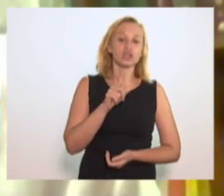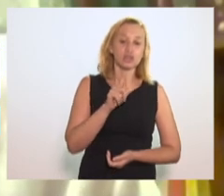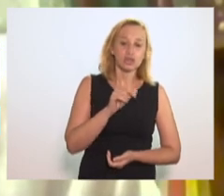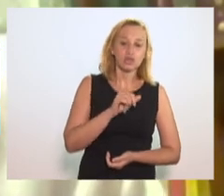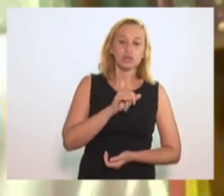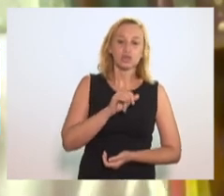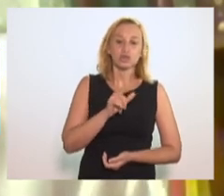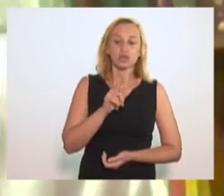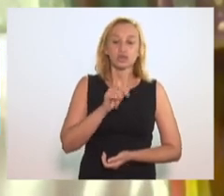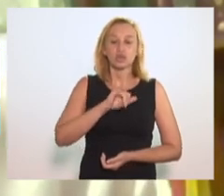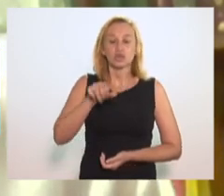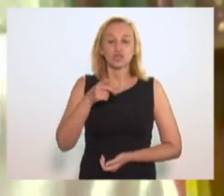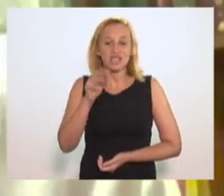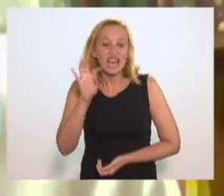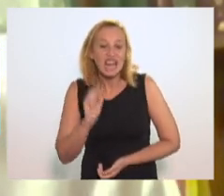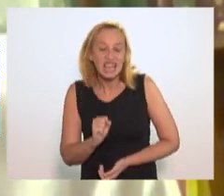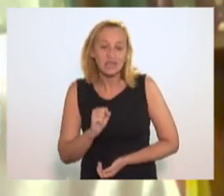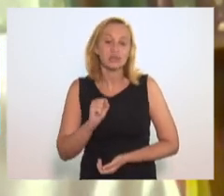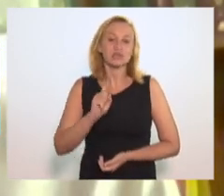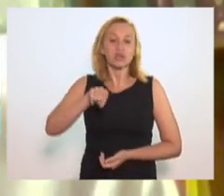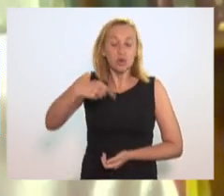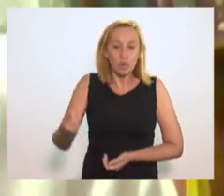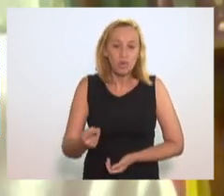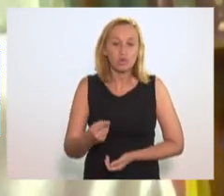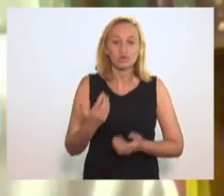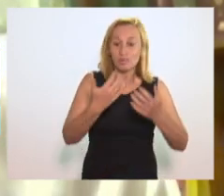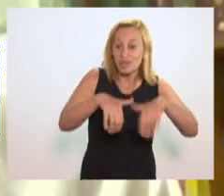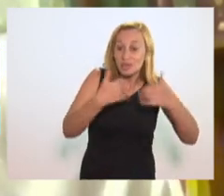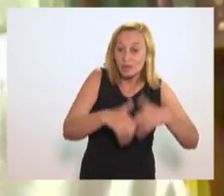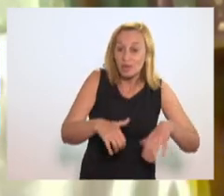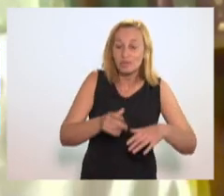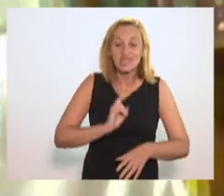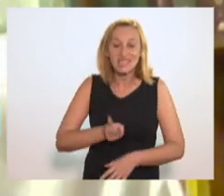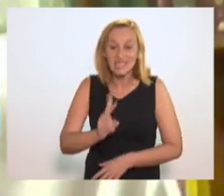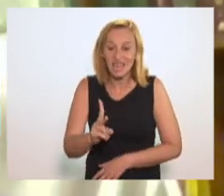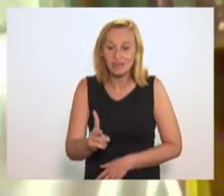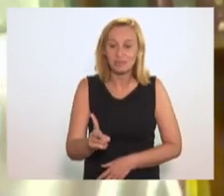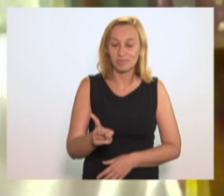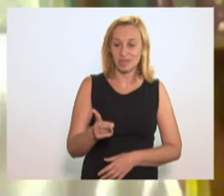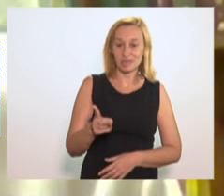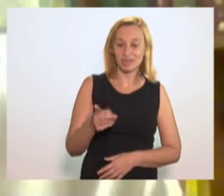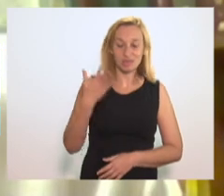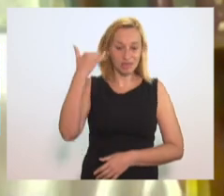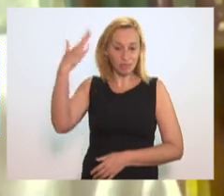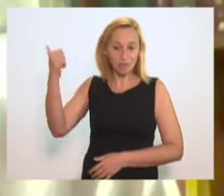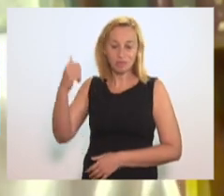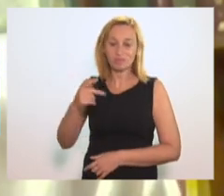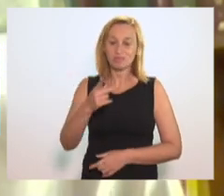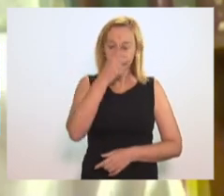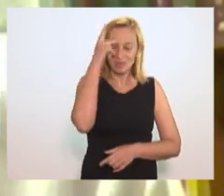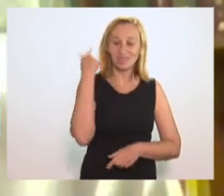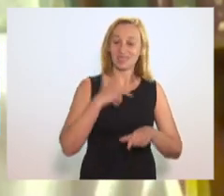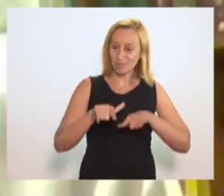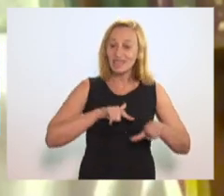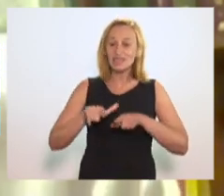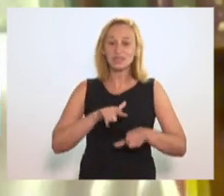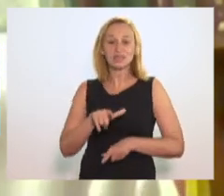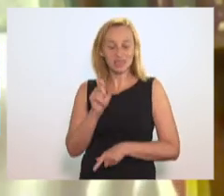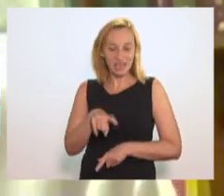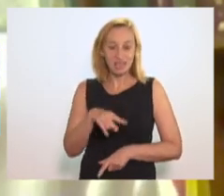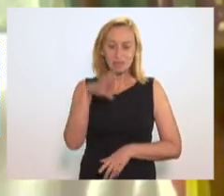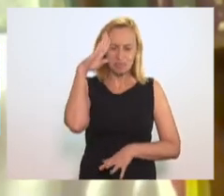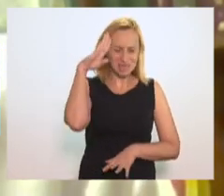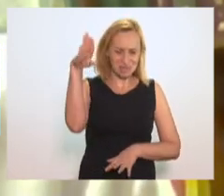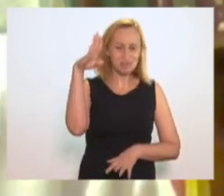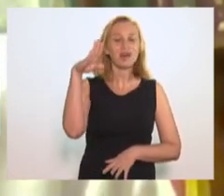outros presidentes importantes e Petrópolis sempre teve um protagonismo muito grande principalmente o povo trabalhador foi o principal